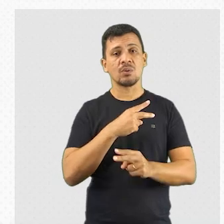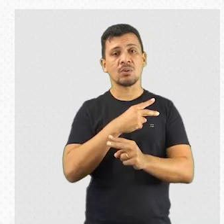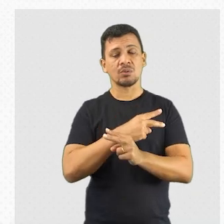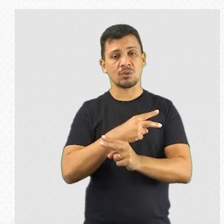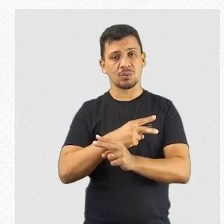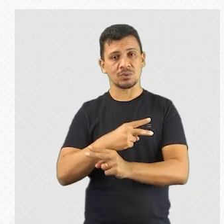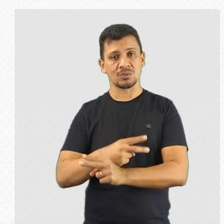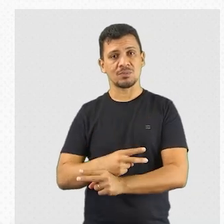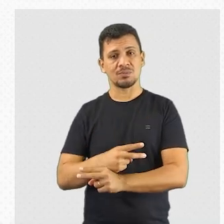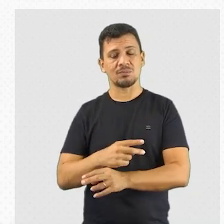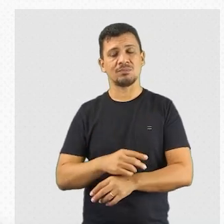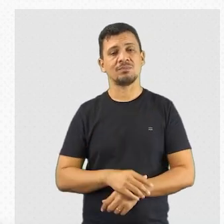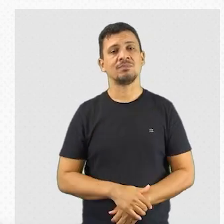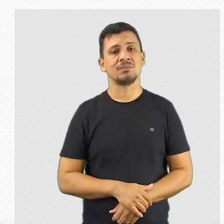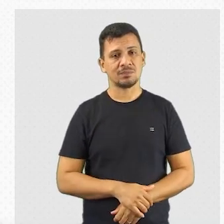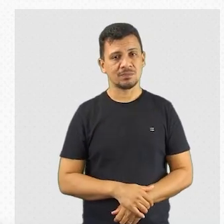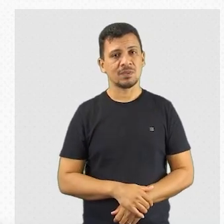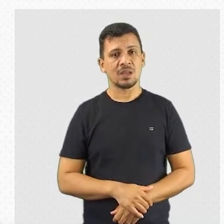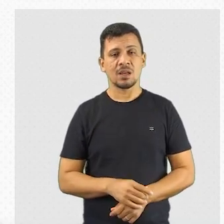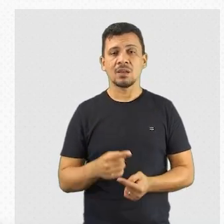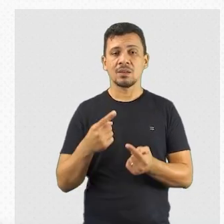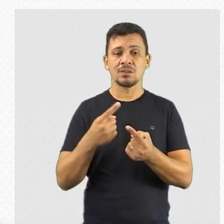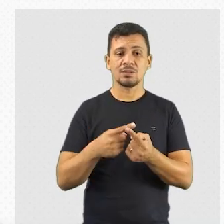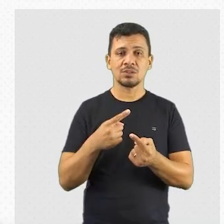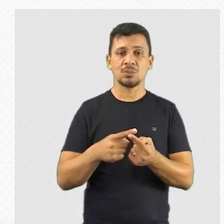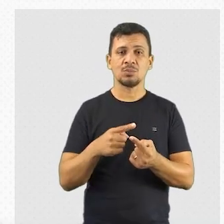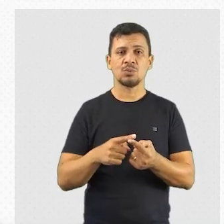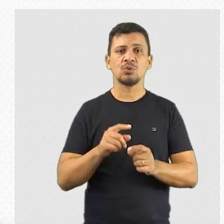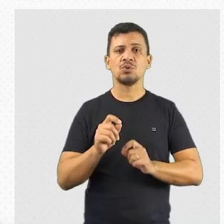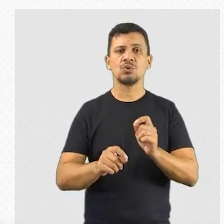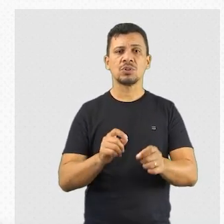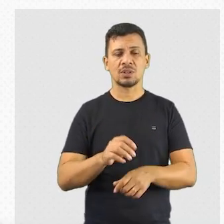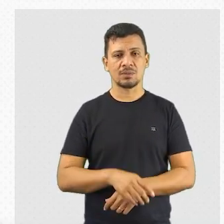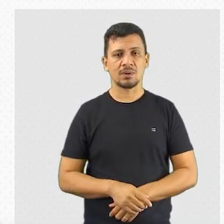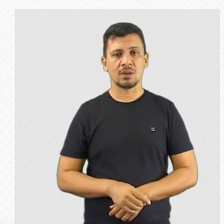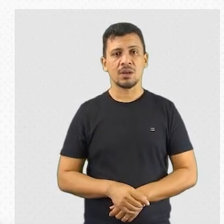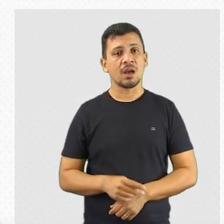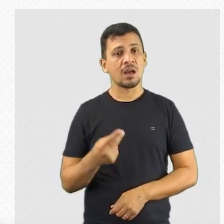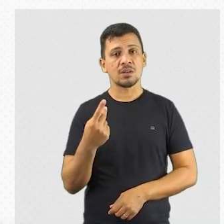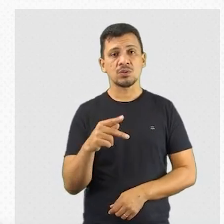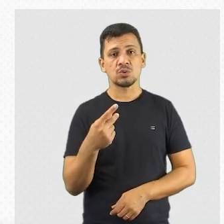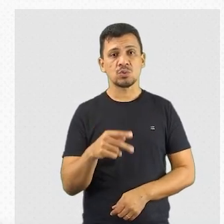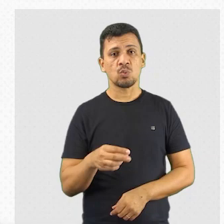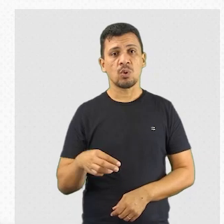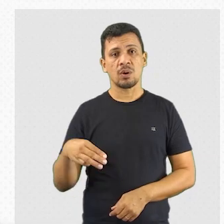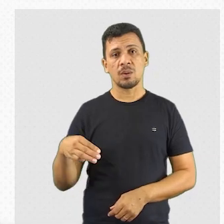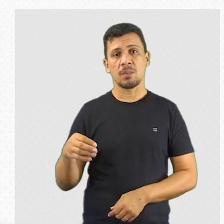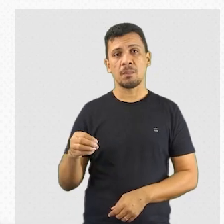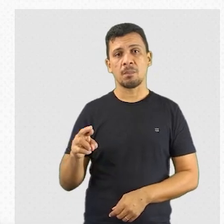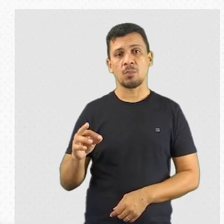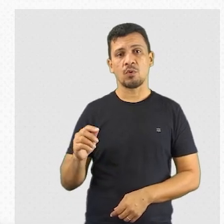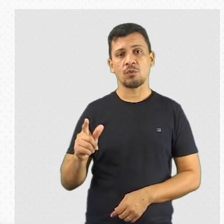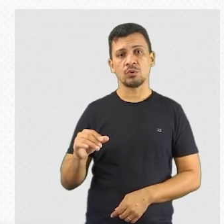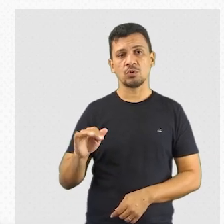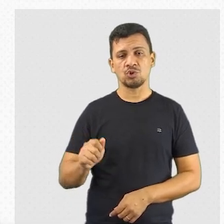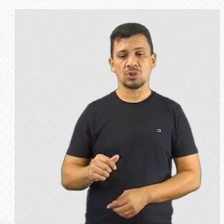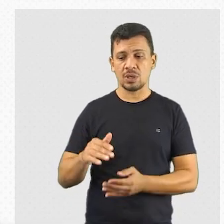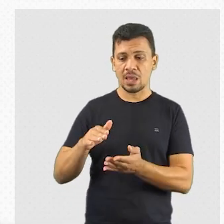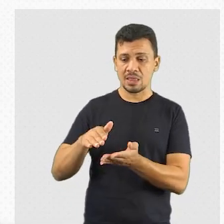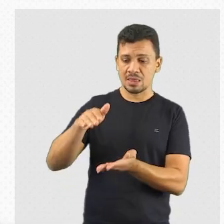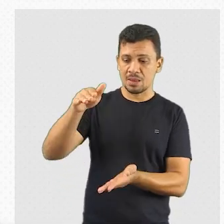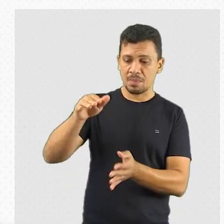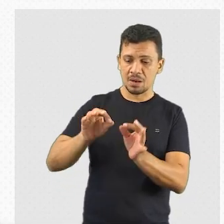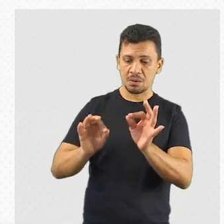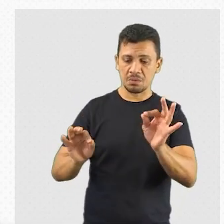nossos cromossomos. Então, eles são classificados de acordo com a sua morfologia, principalmente, tá? O seu tamanho, suas